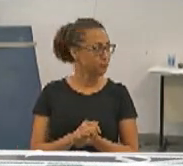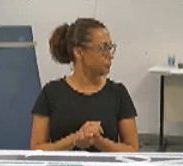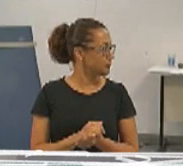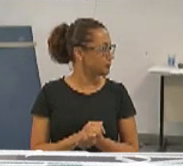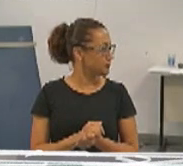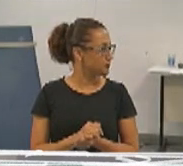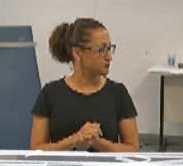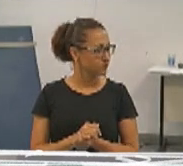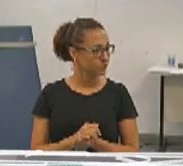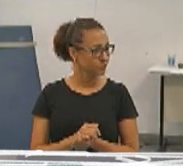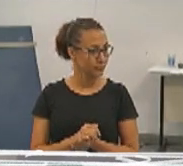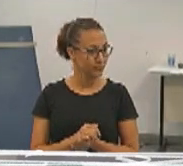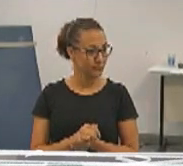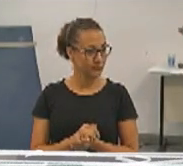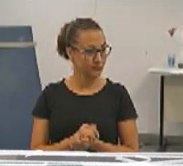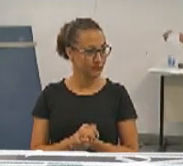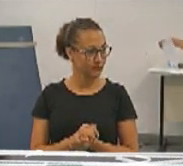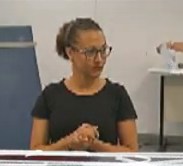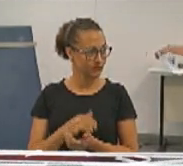nosso estatuto.